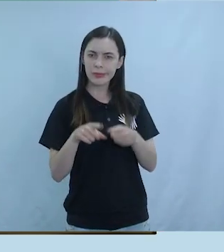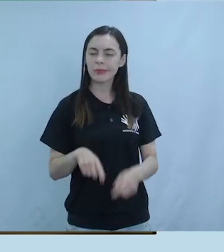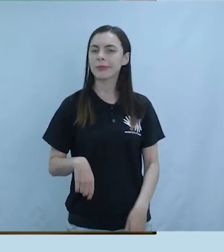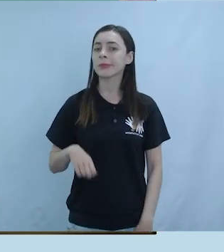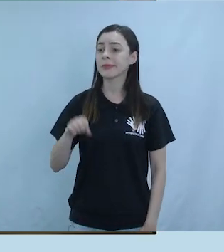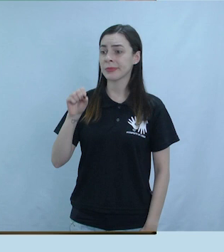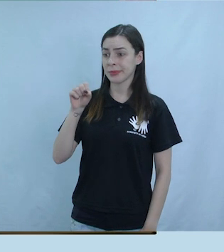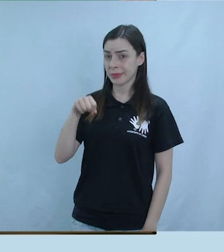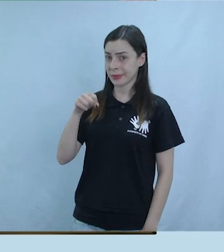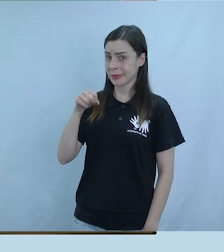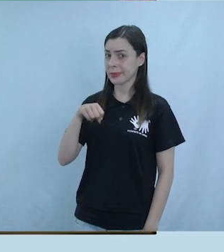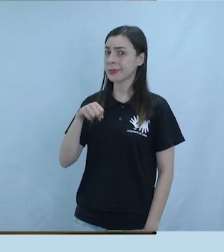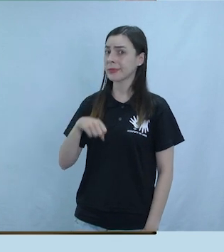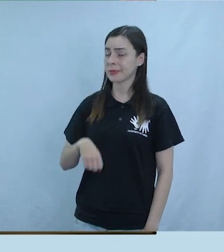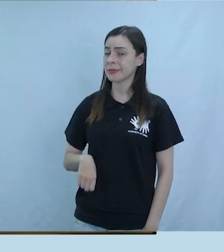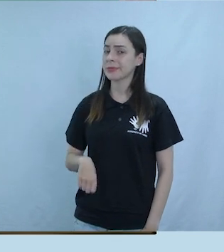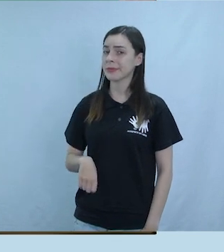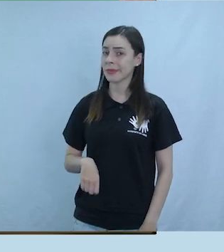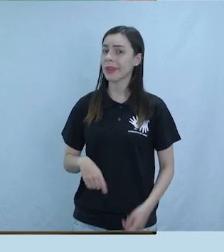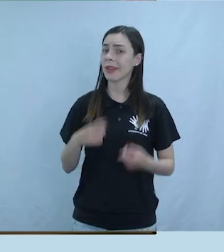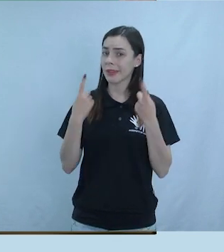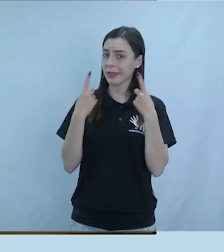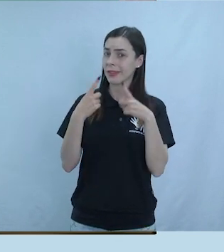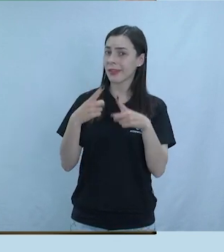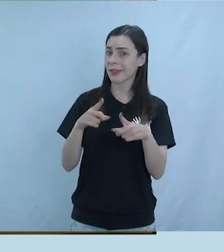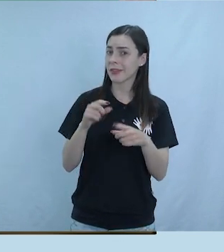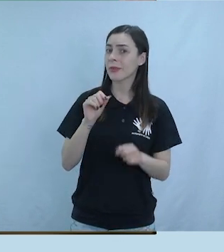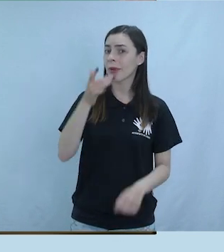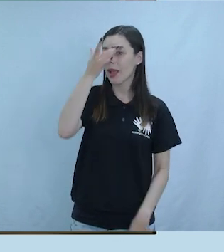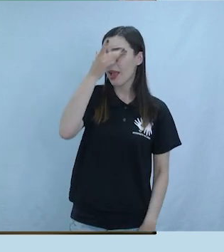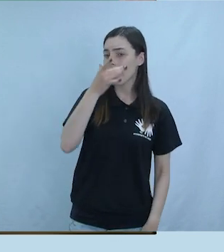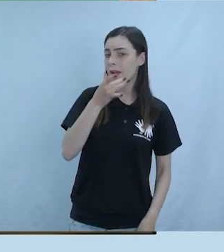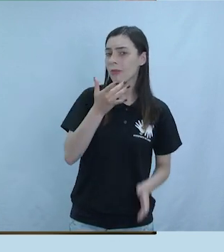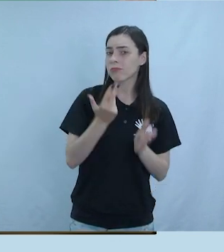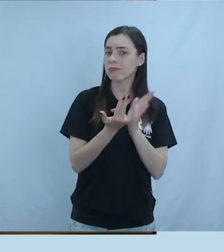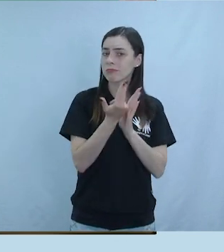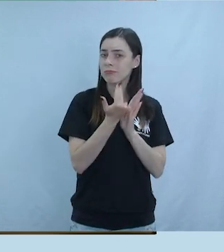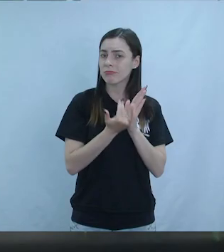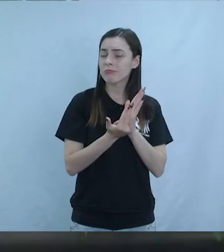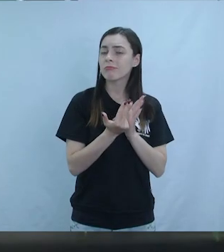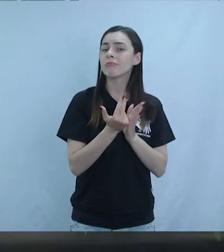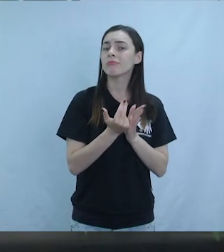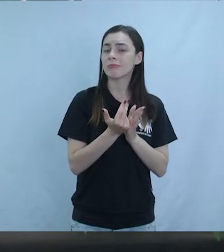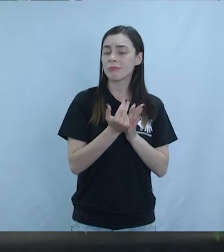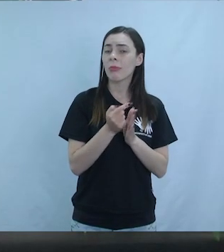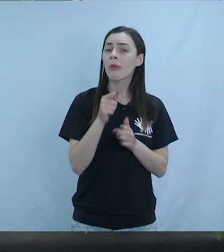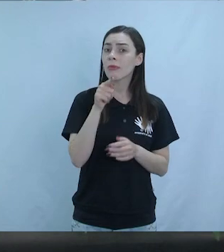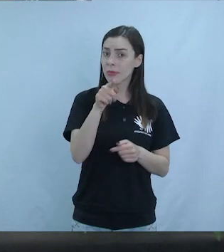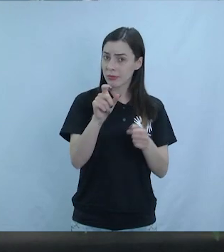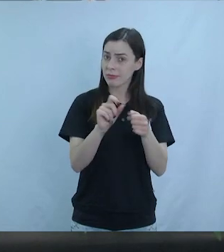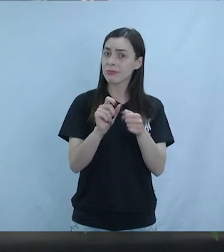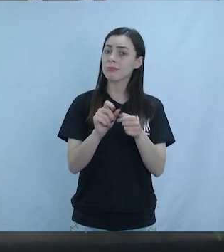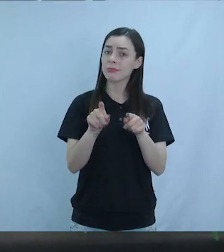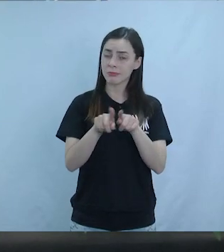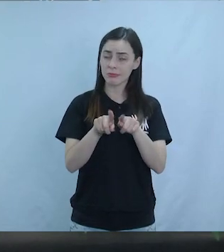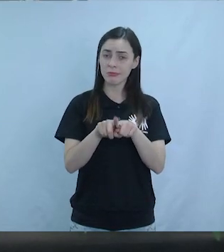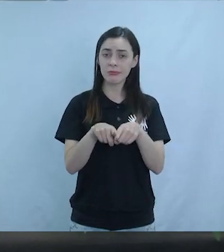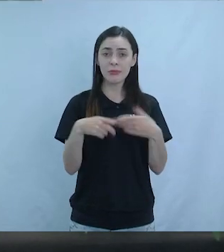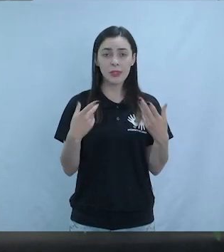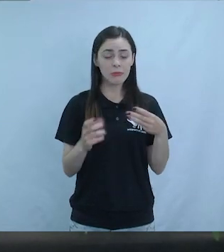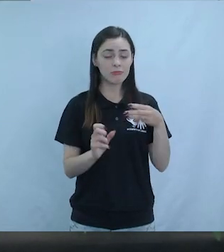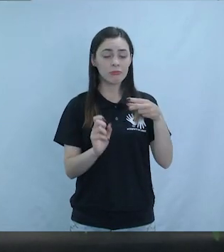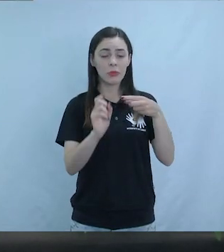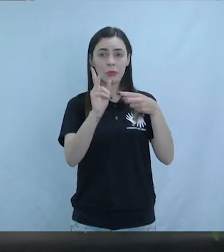desafio? Olha lá, desafio nosso do nosso... rosto, o desenho do nosso rosto, que você também vai fazer o